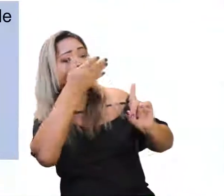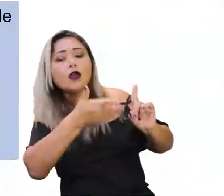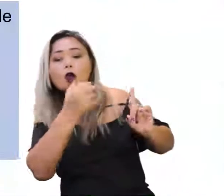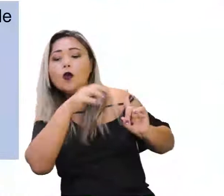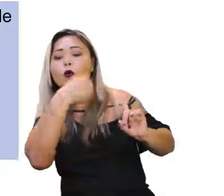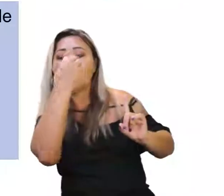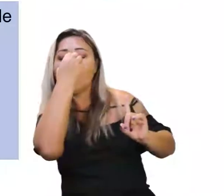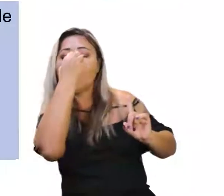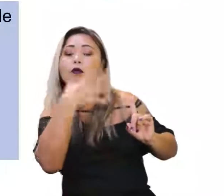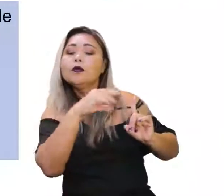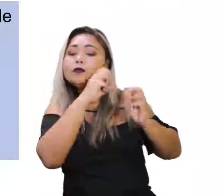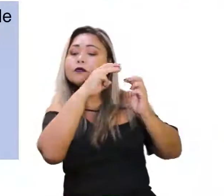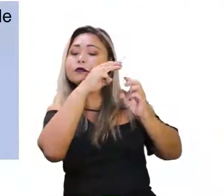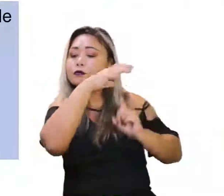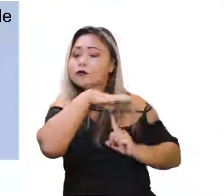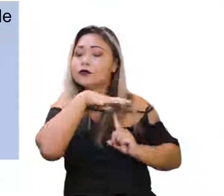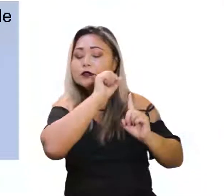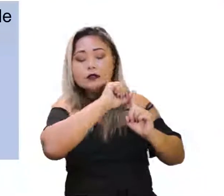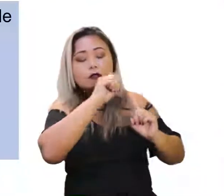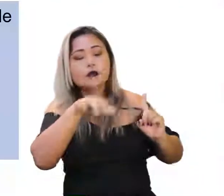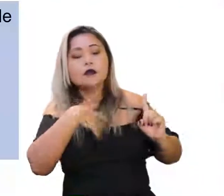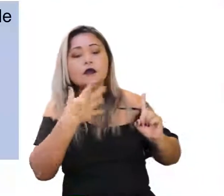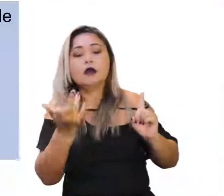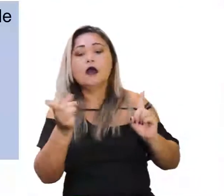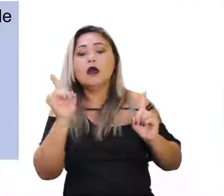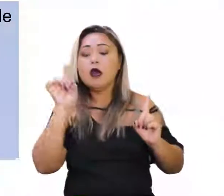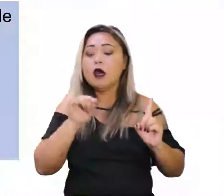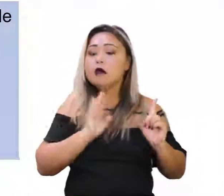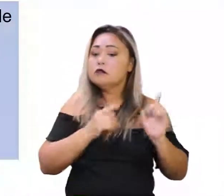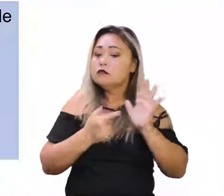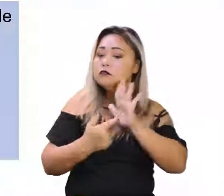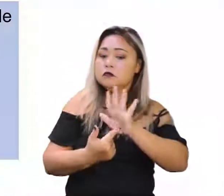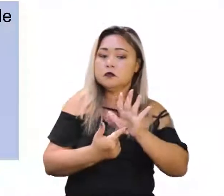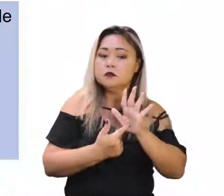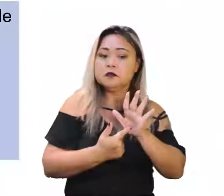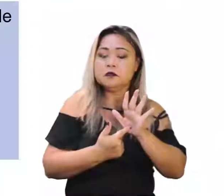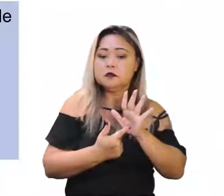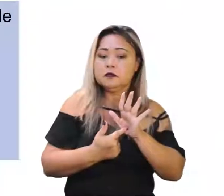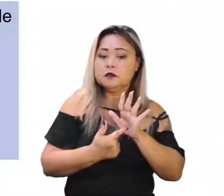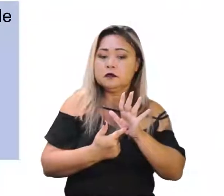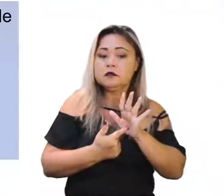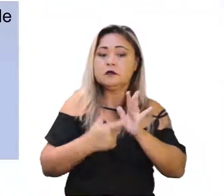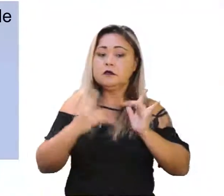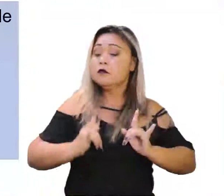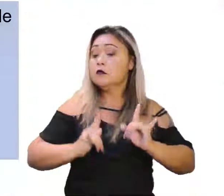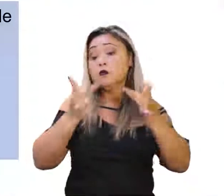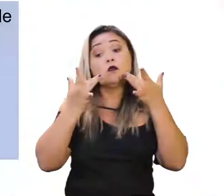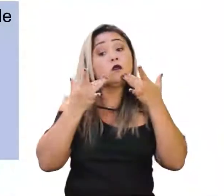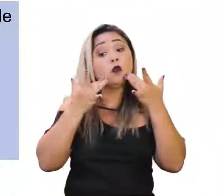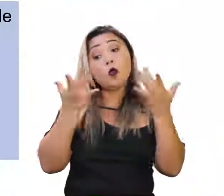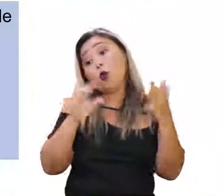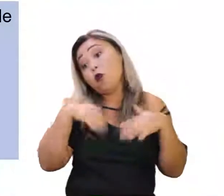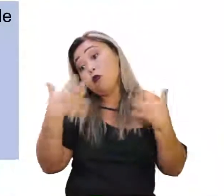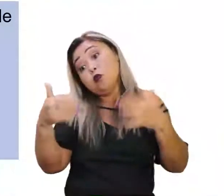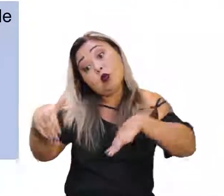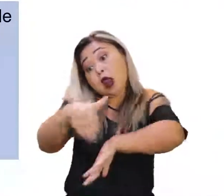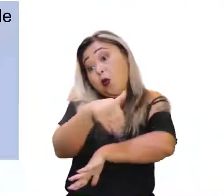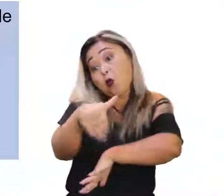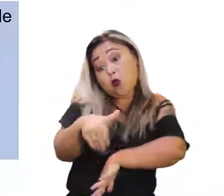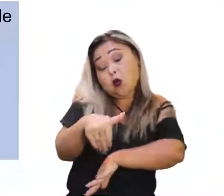do circo, né? Então, os espetáculos de circo são apresentados em edifícios teatrais, outros na